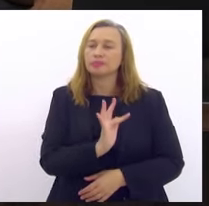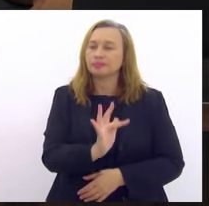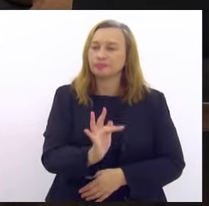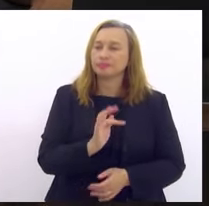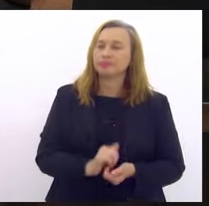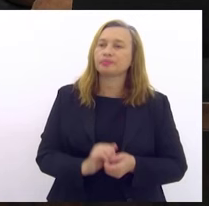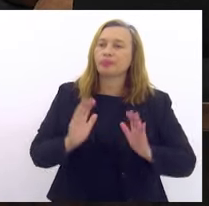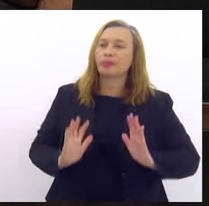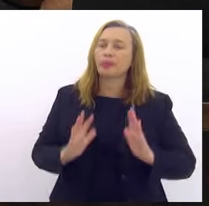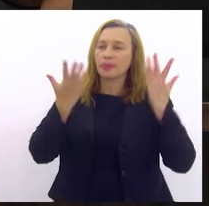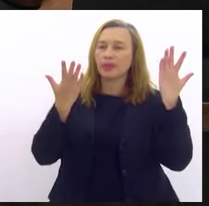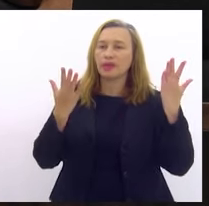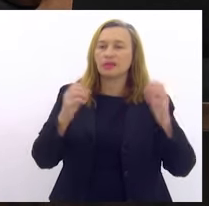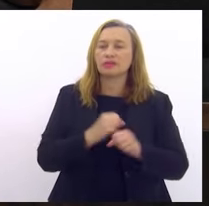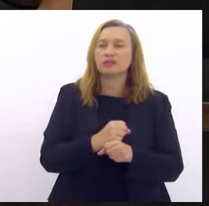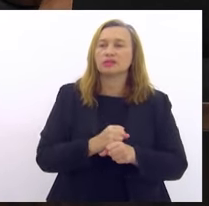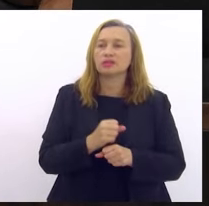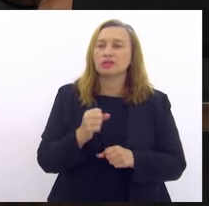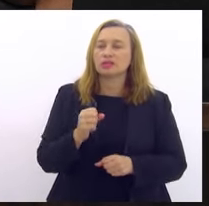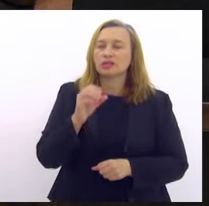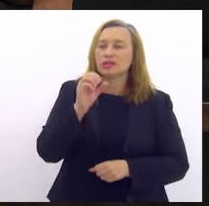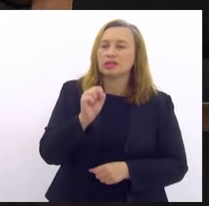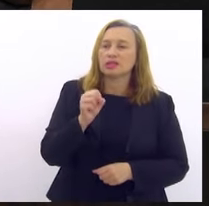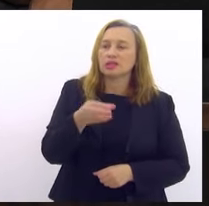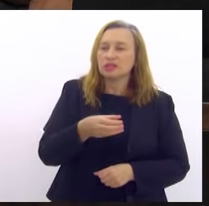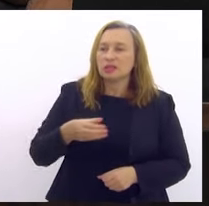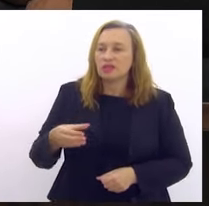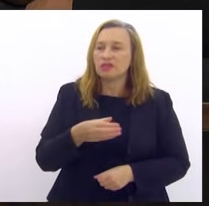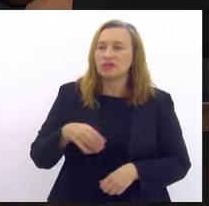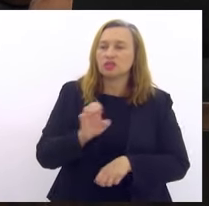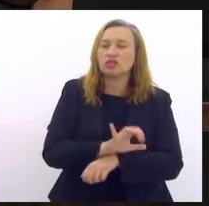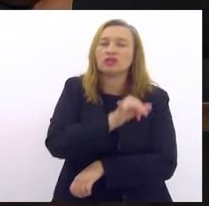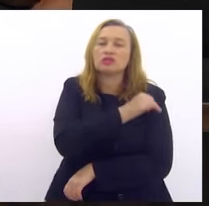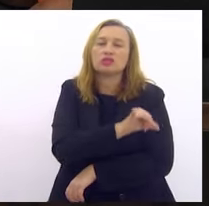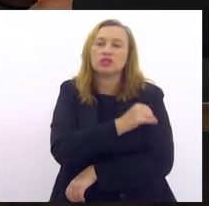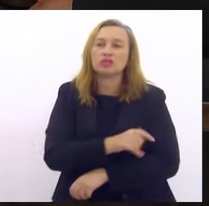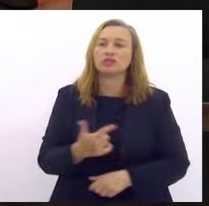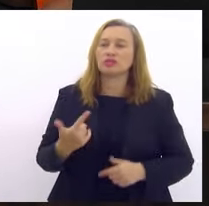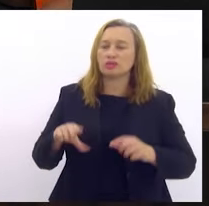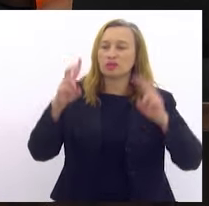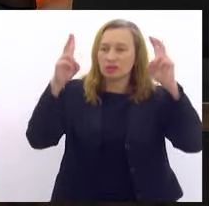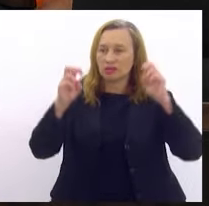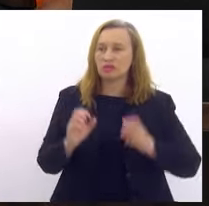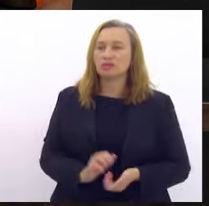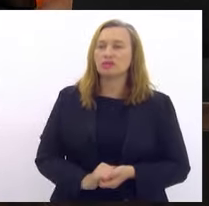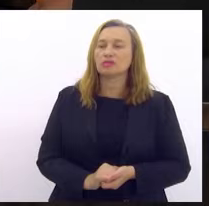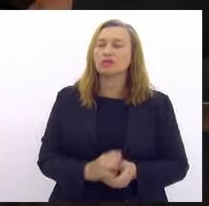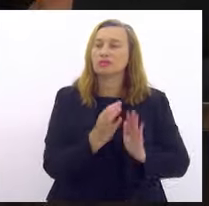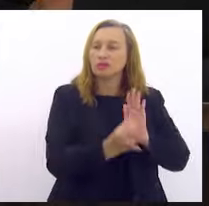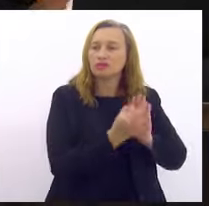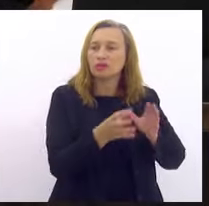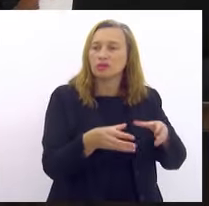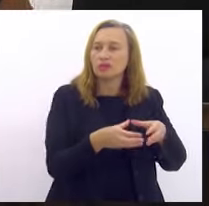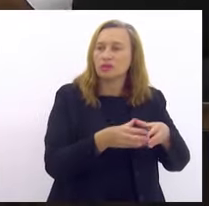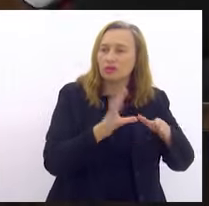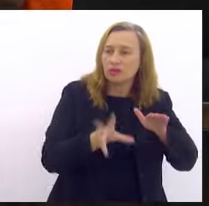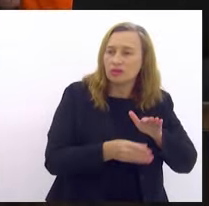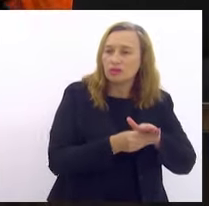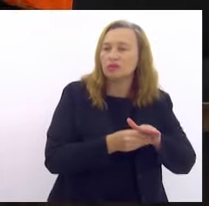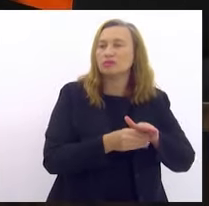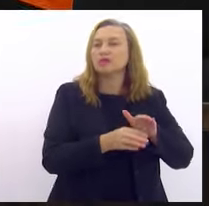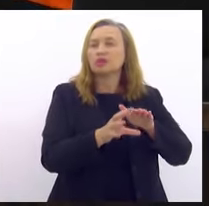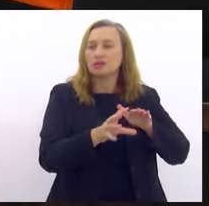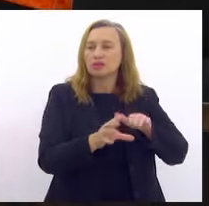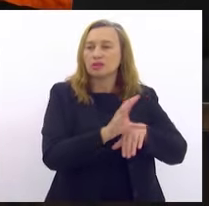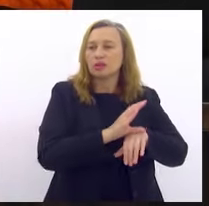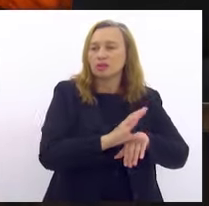estabelece a festa anual da cerveja artesanal do Estado do Rio de Janeiro e das outras providências. Pendendo de parecer da Comissão de Emendas